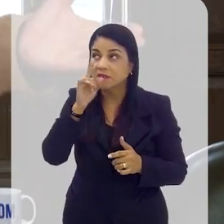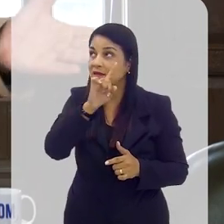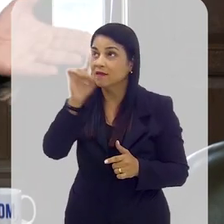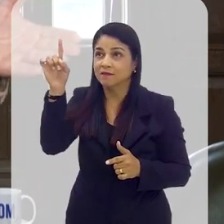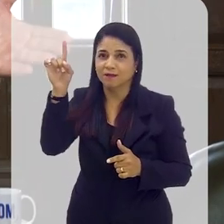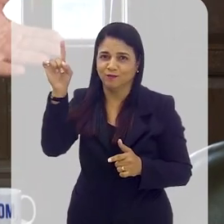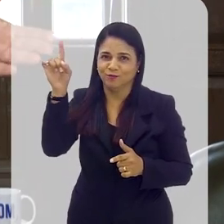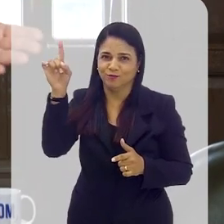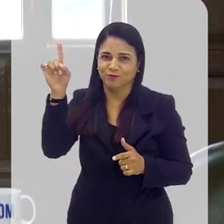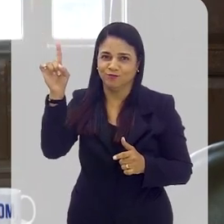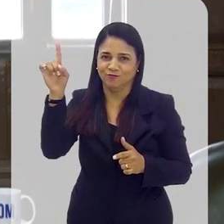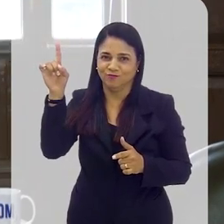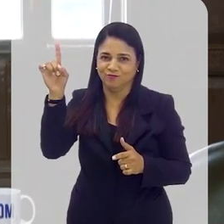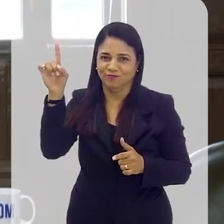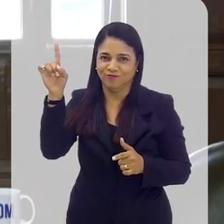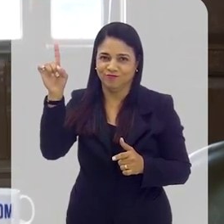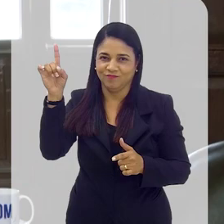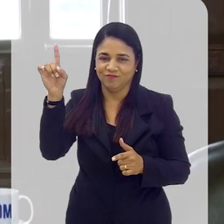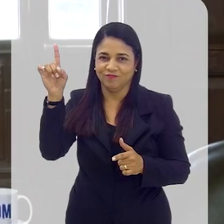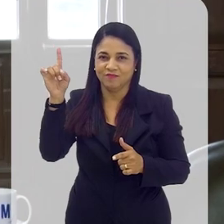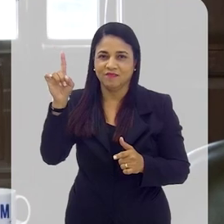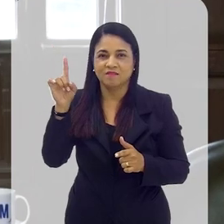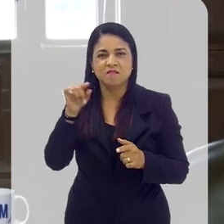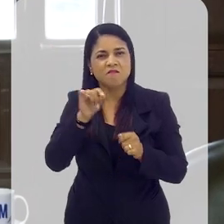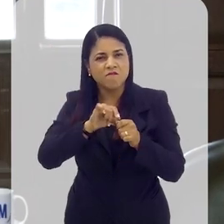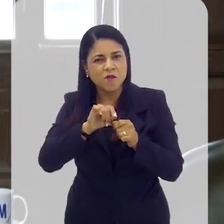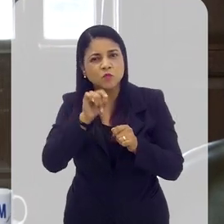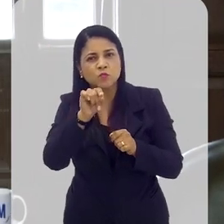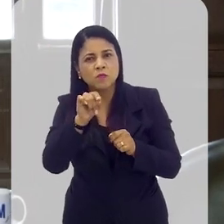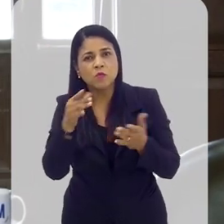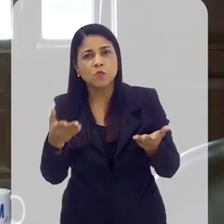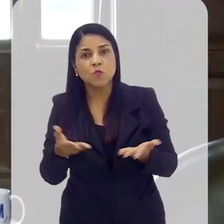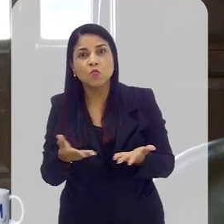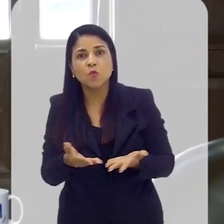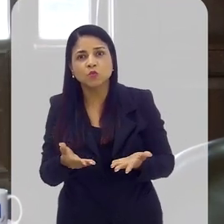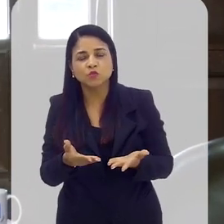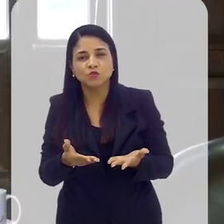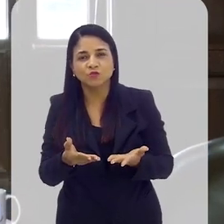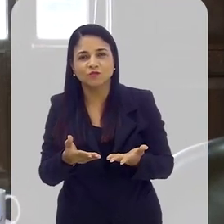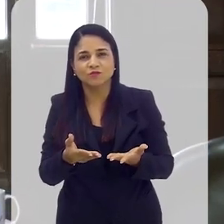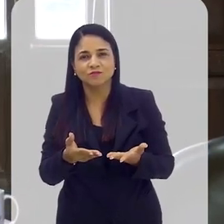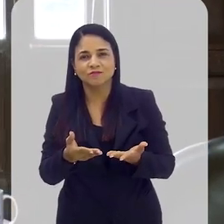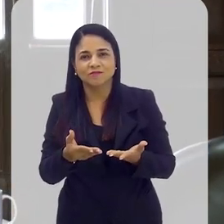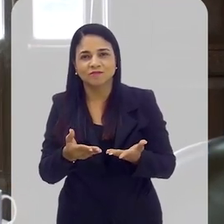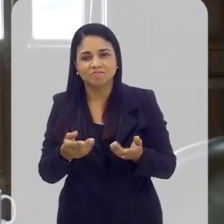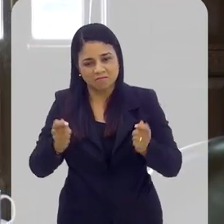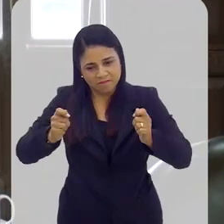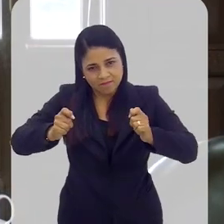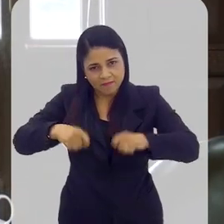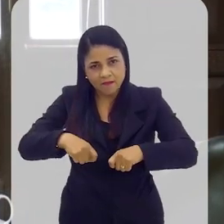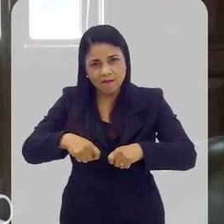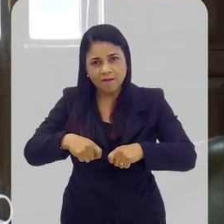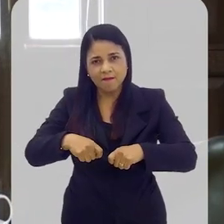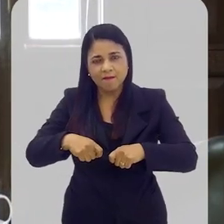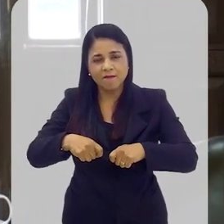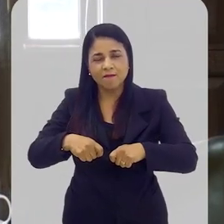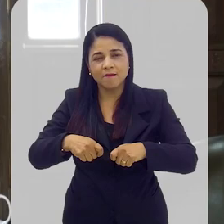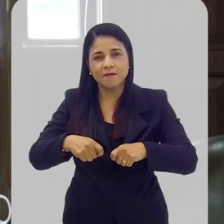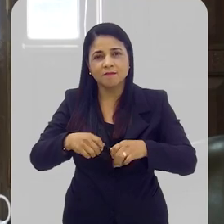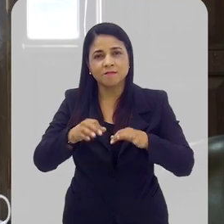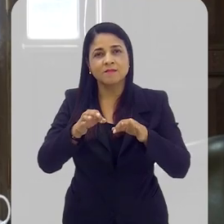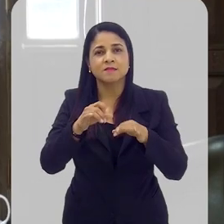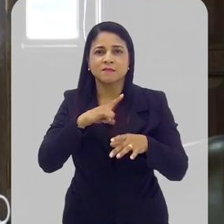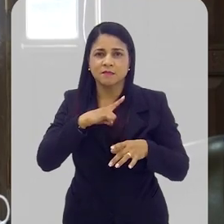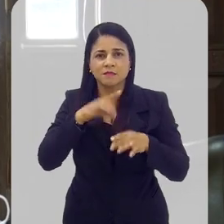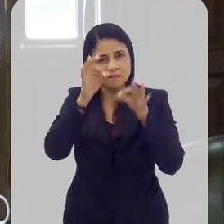ao Pai. Faça aquilo que te cabe, que é o hoje, aquilo que está em suas mãos. E você pode